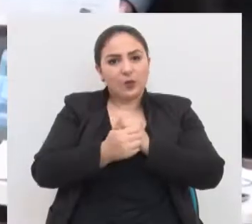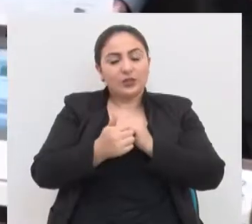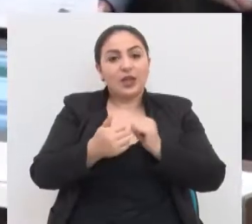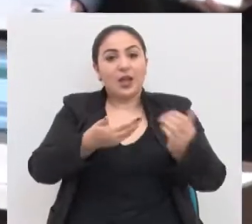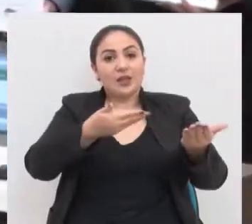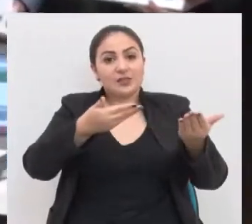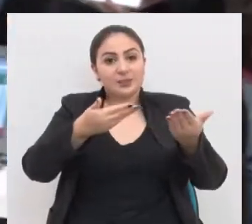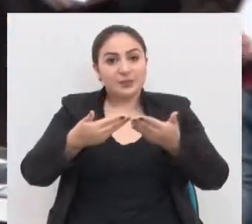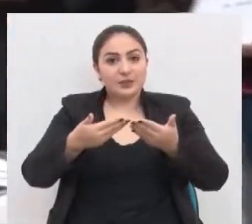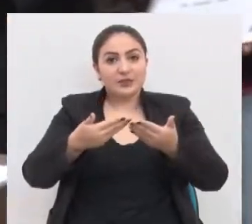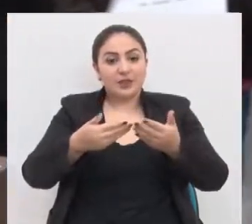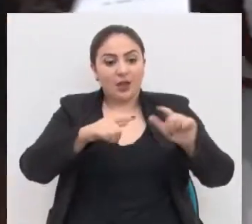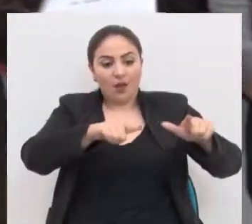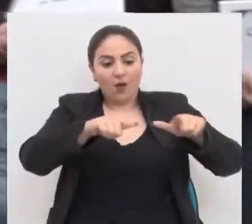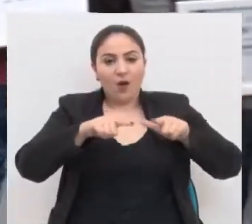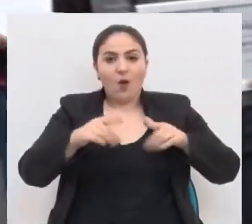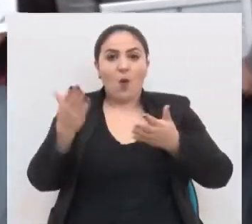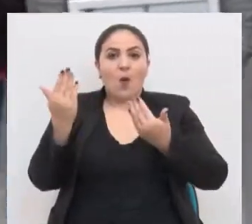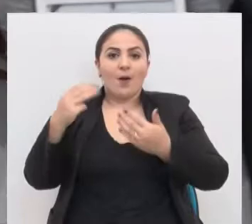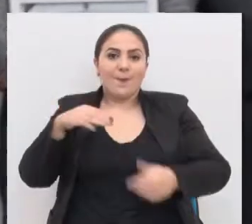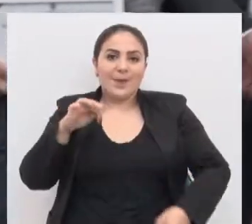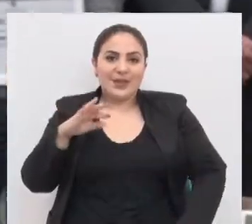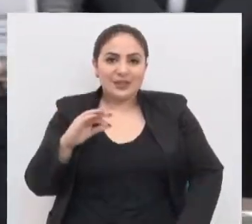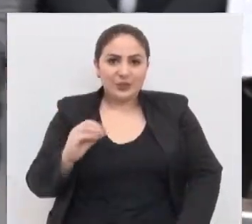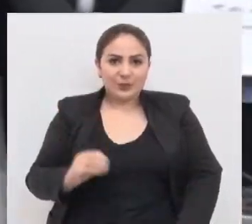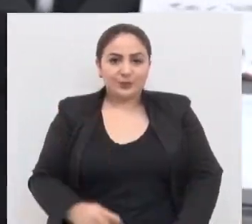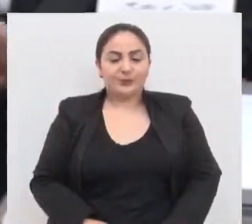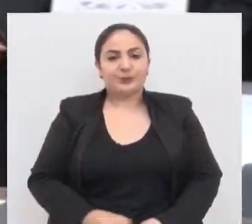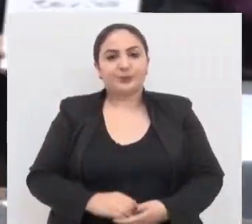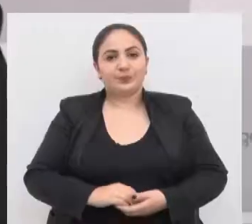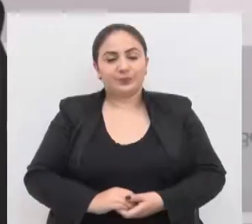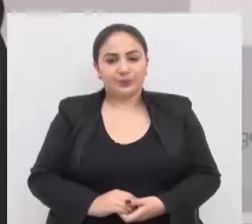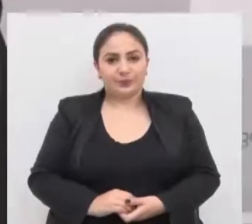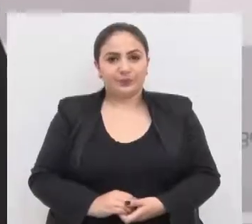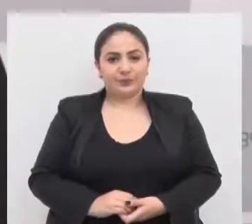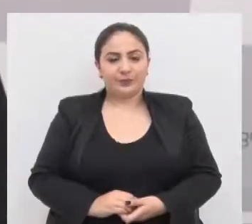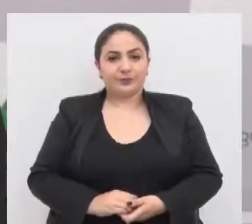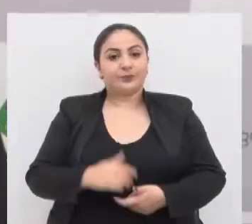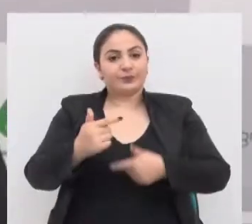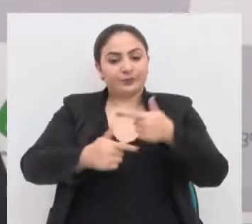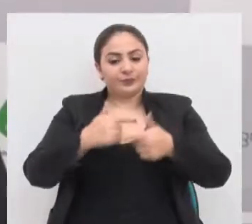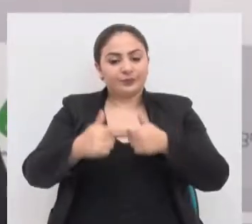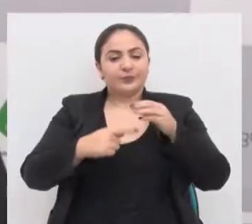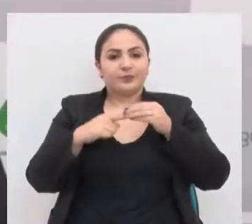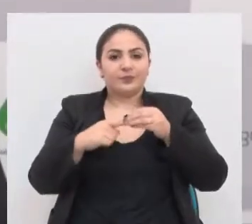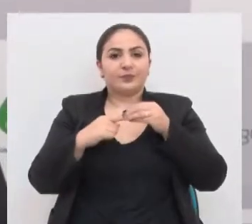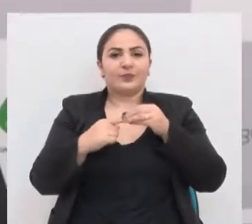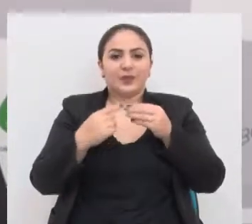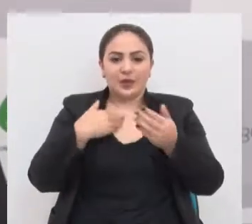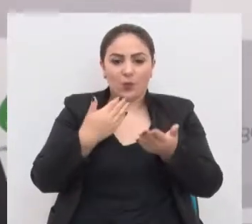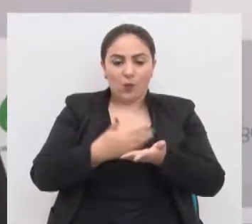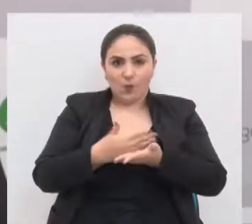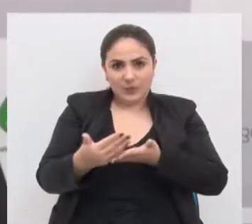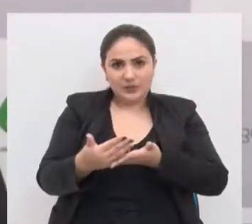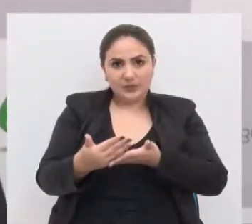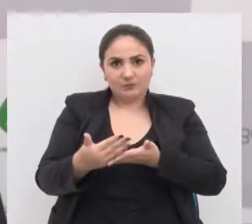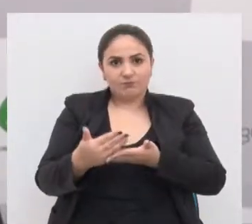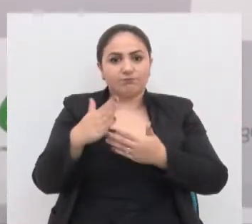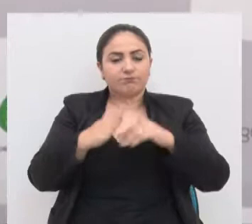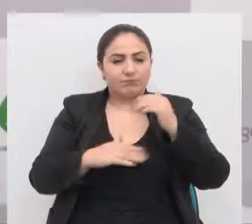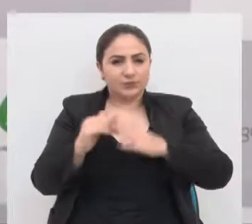esporte, receberam certificados de honra ao mérito. O trabalho principal que comecei